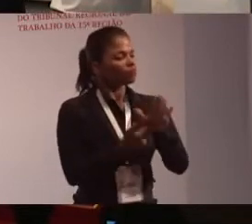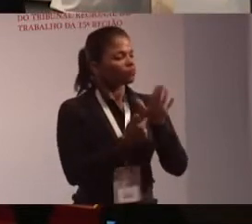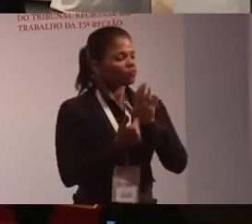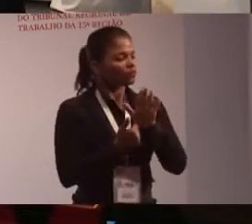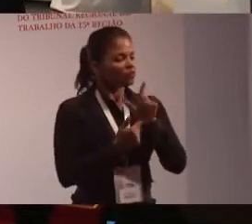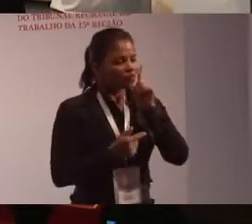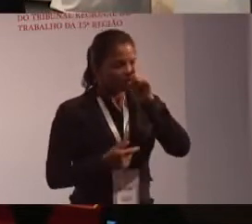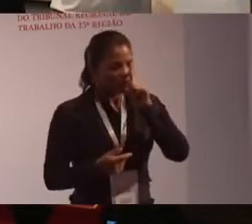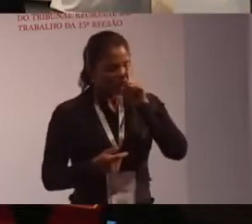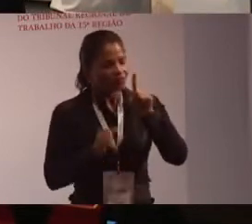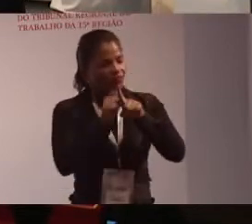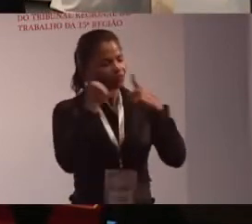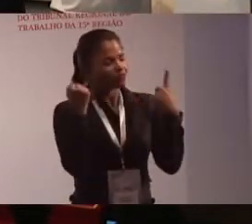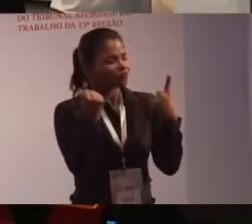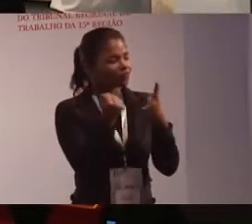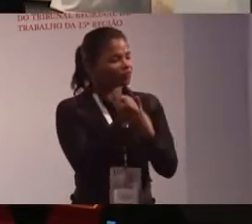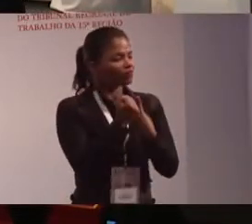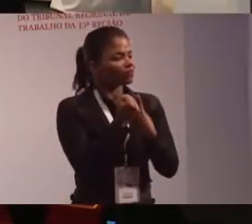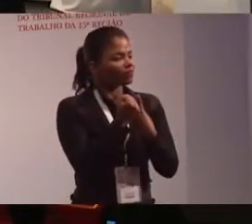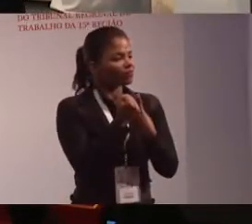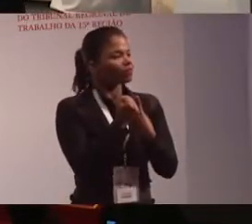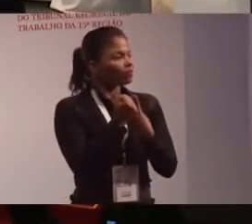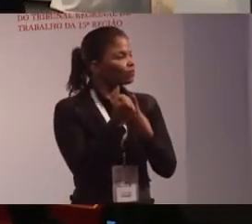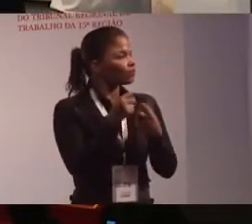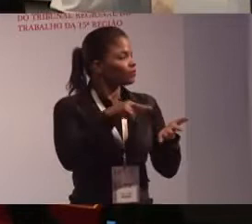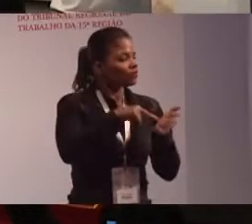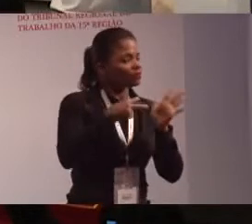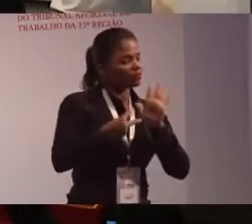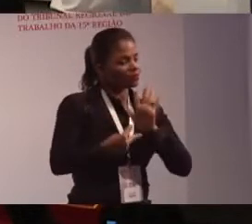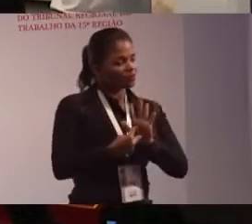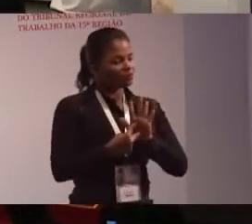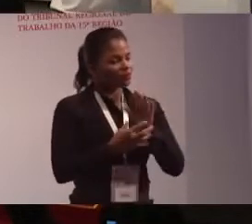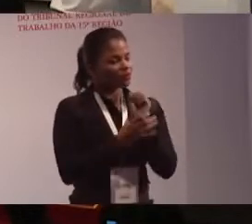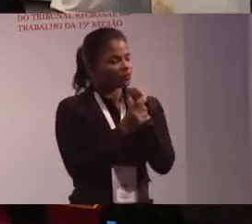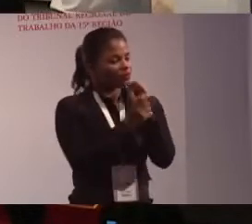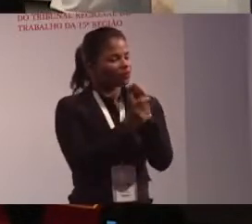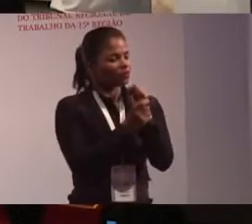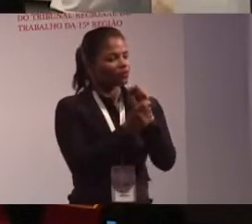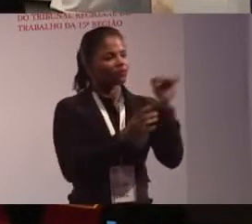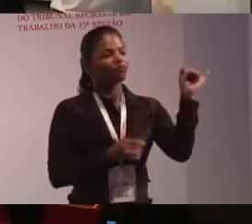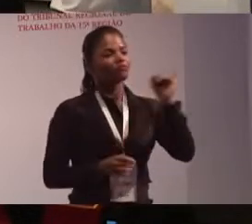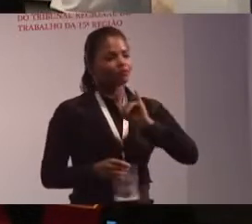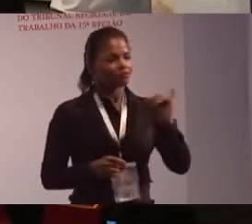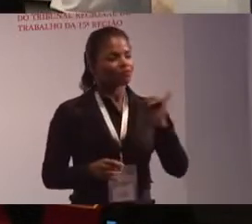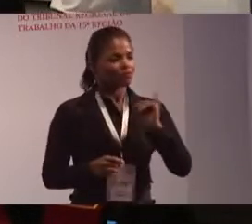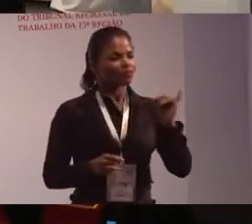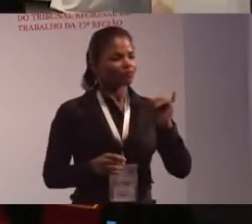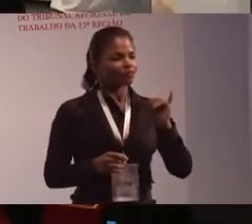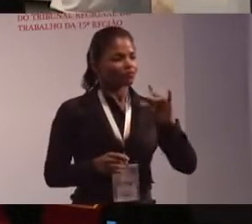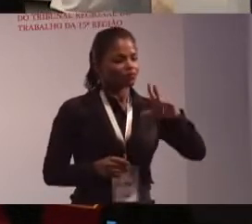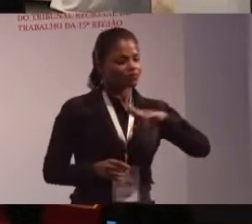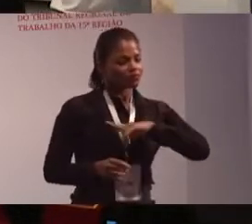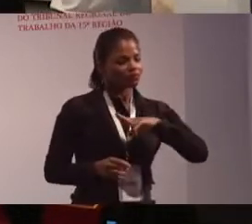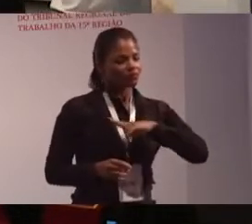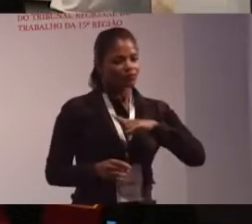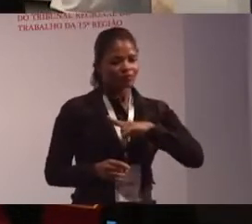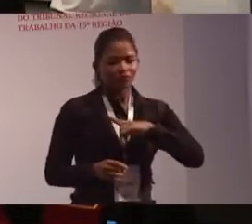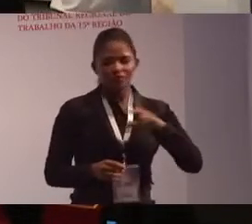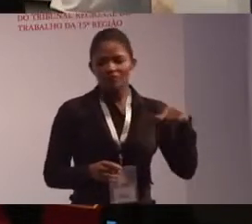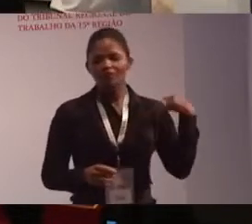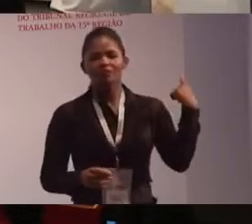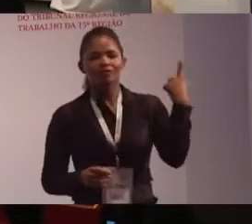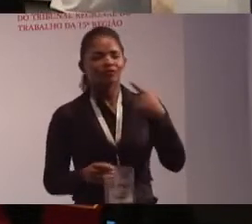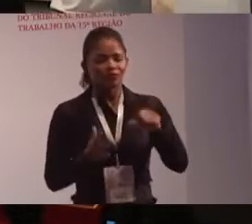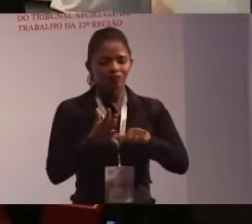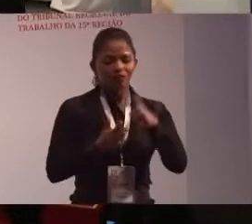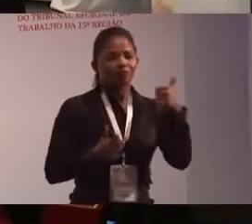falou dos riscos psicossociais, uma ameaça significativa à segurança da informação em geral e à privacidade. A gente provavelmente vive